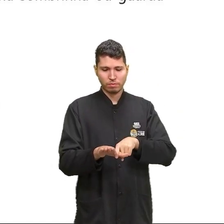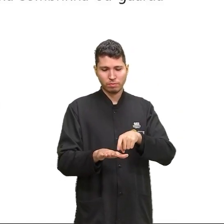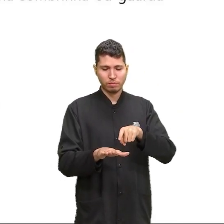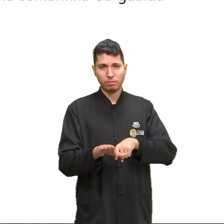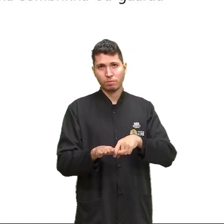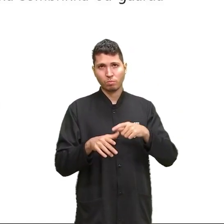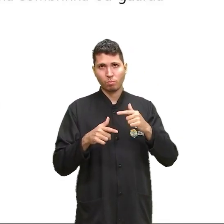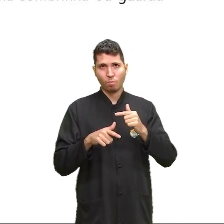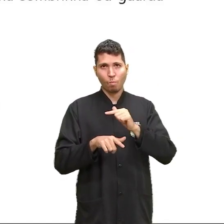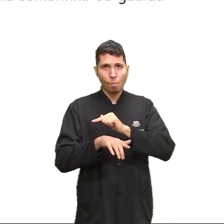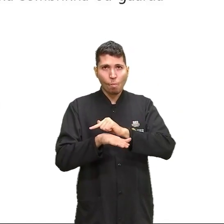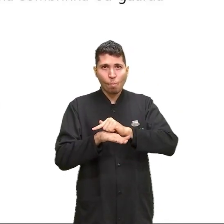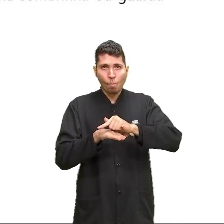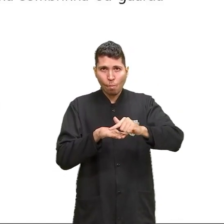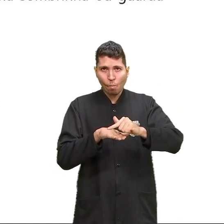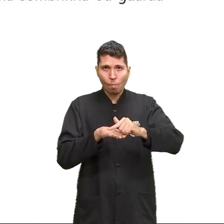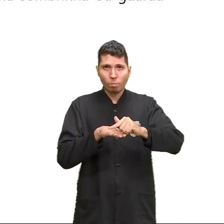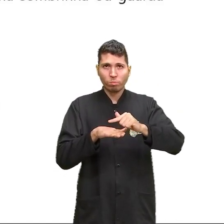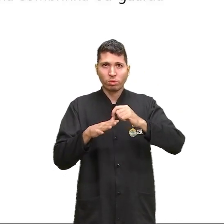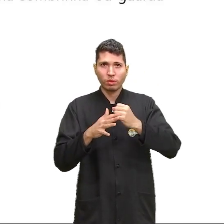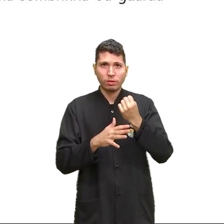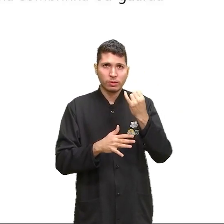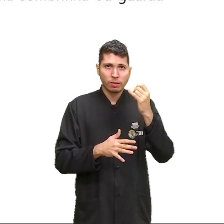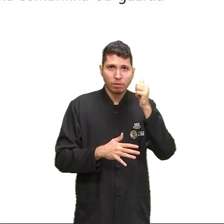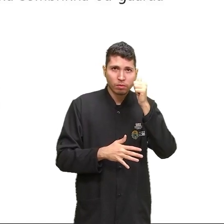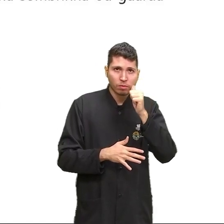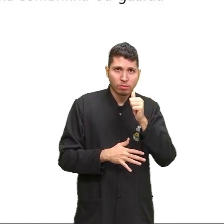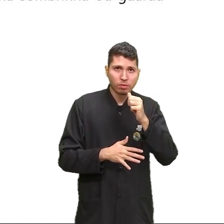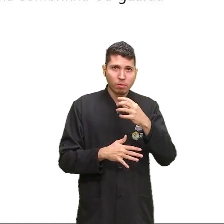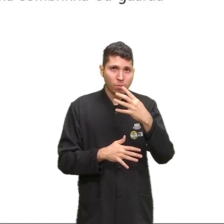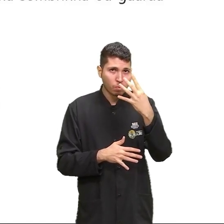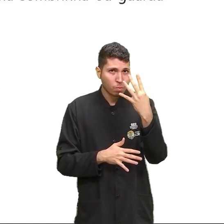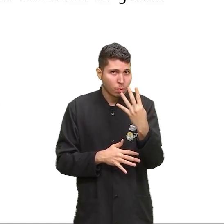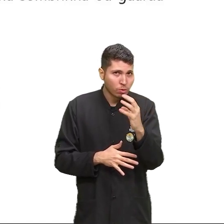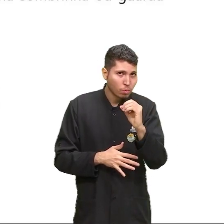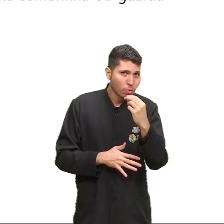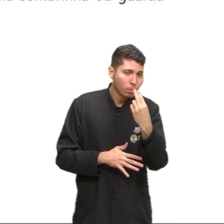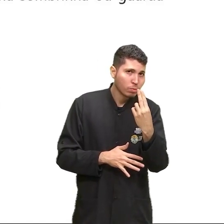se transporta, ela tem frequentemente 4 ou 5 negras